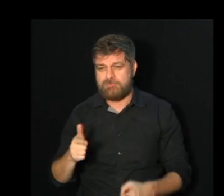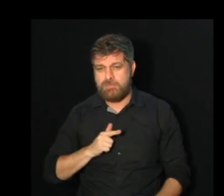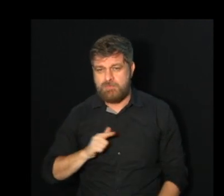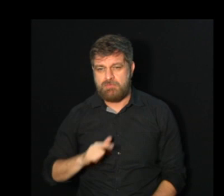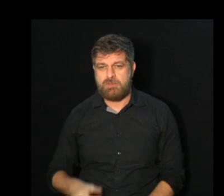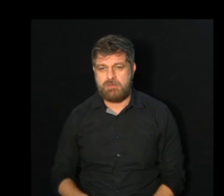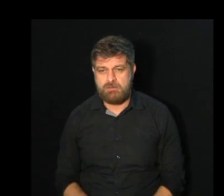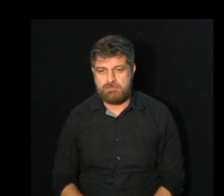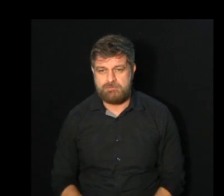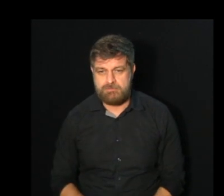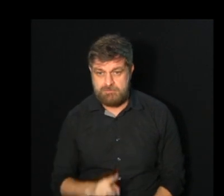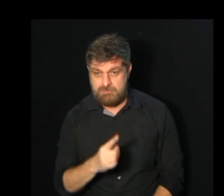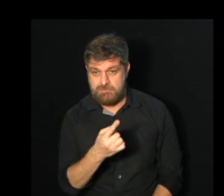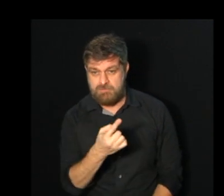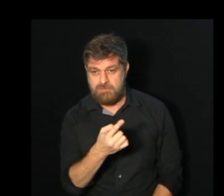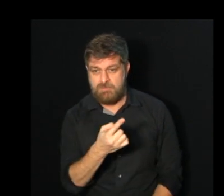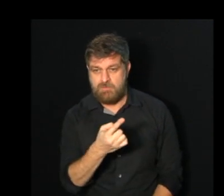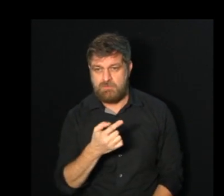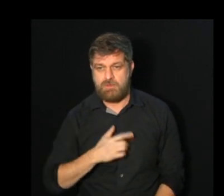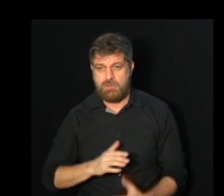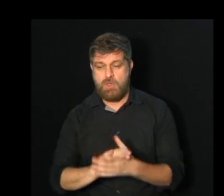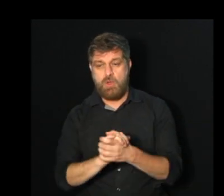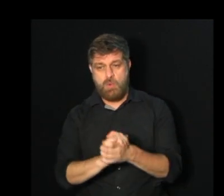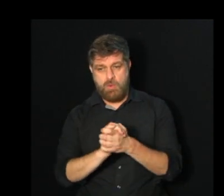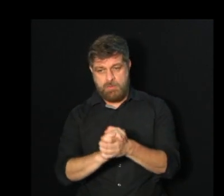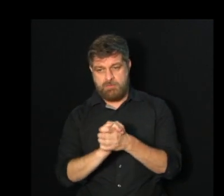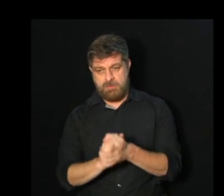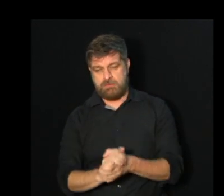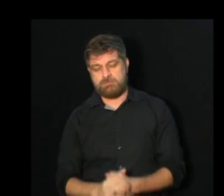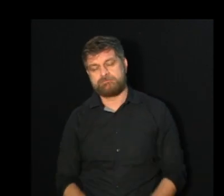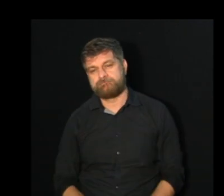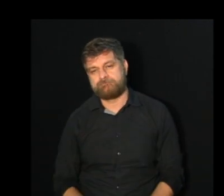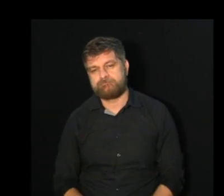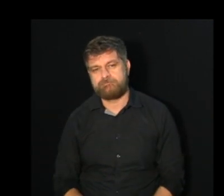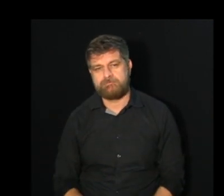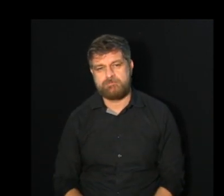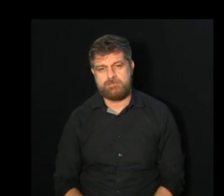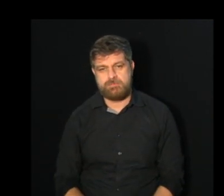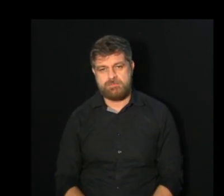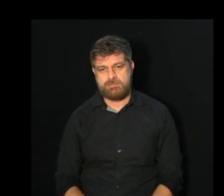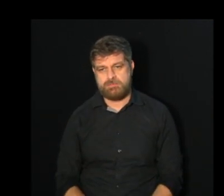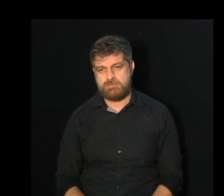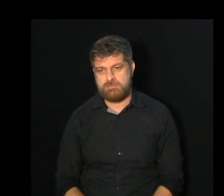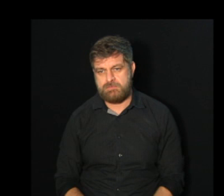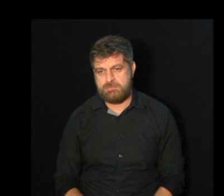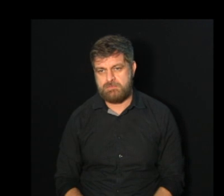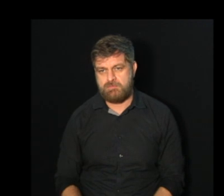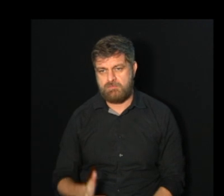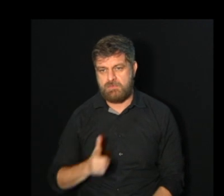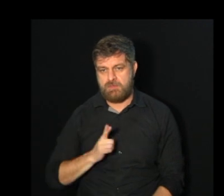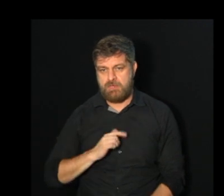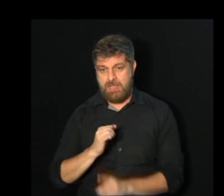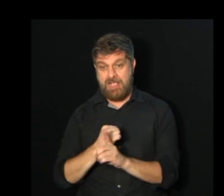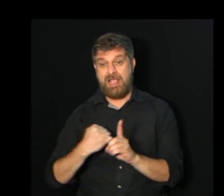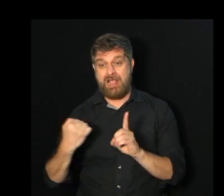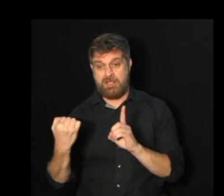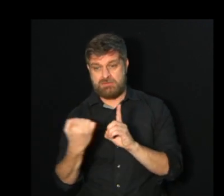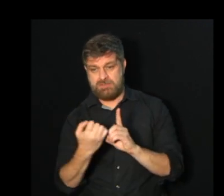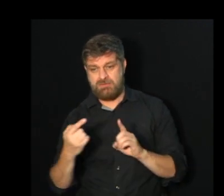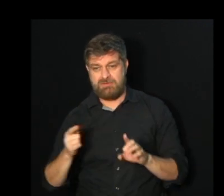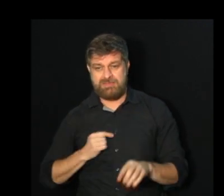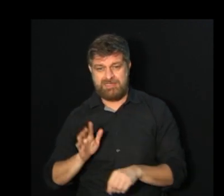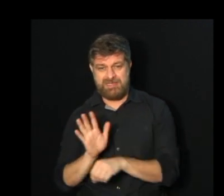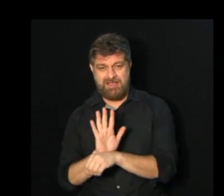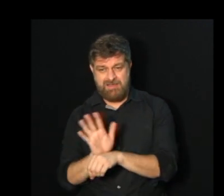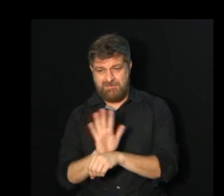prefixo, etc, etc. Eu saúdo nessa oportunidade aqui. Para contar essa parte social do radioamador, tem esse filme